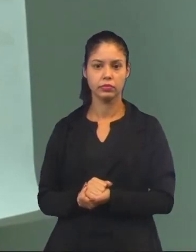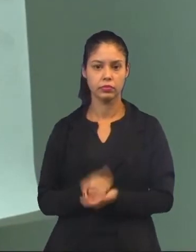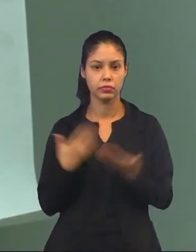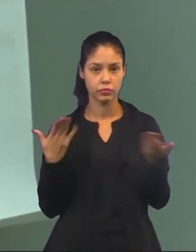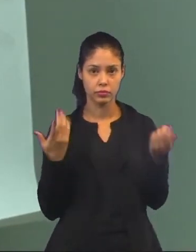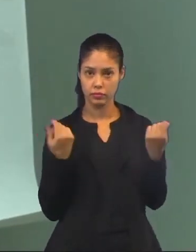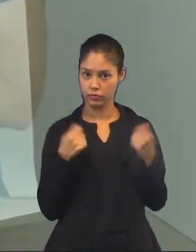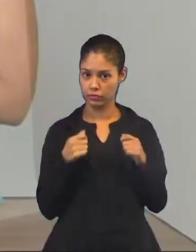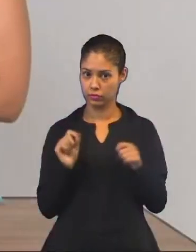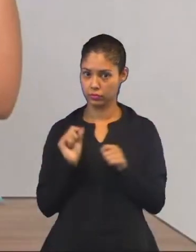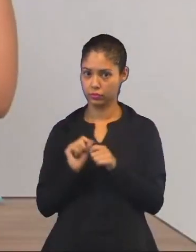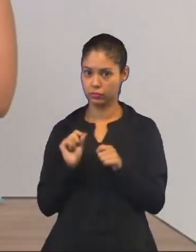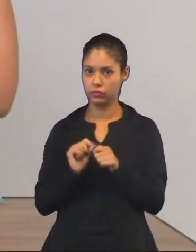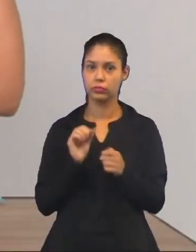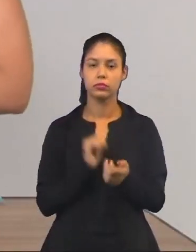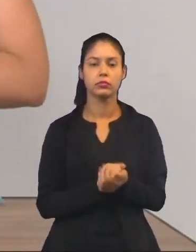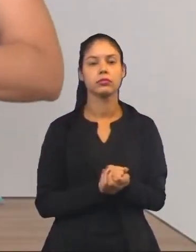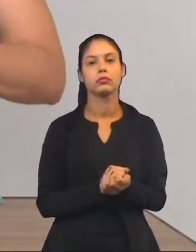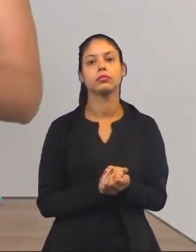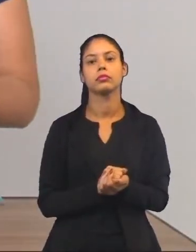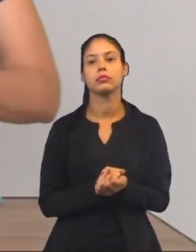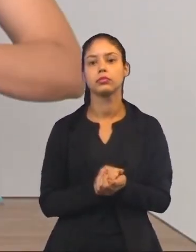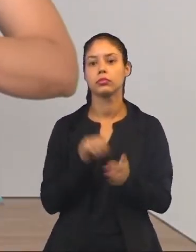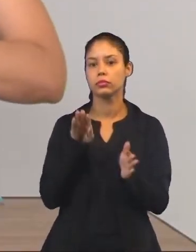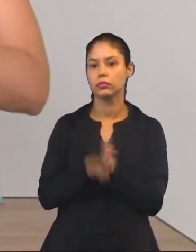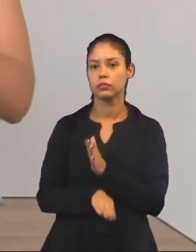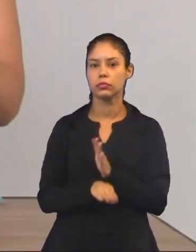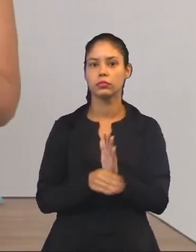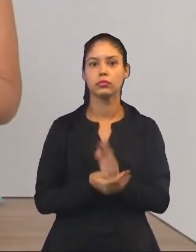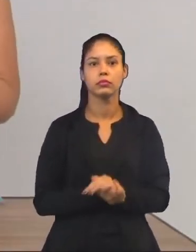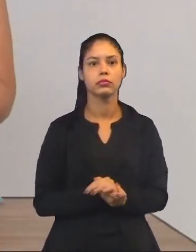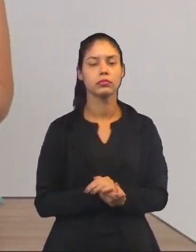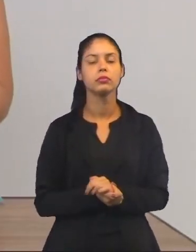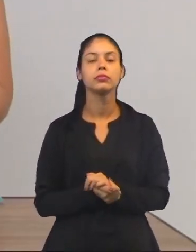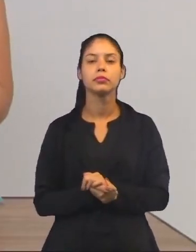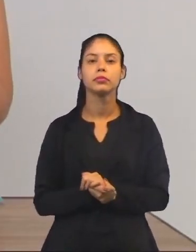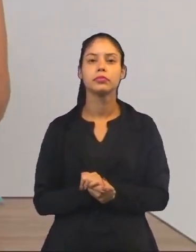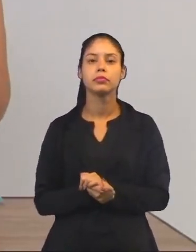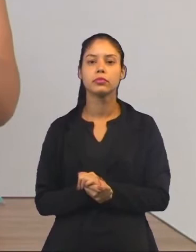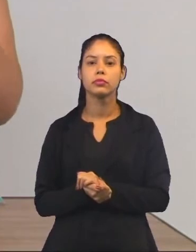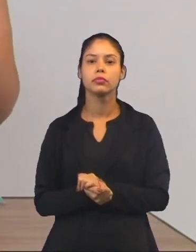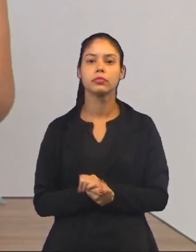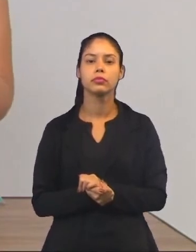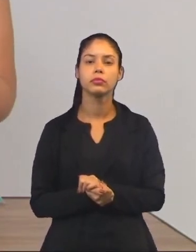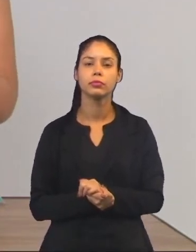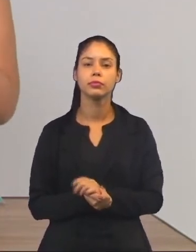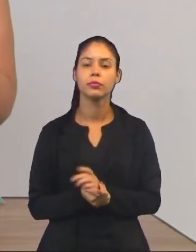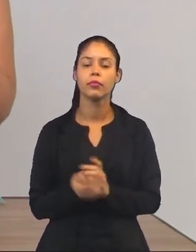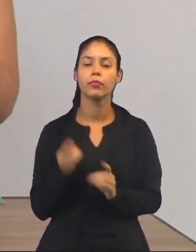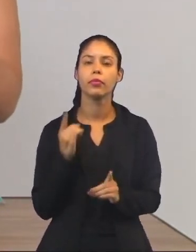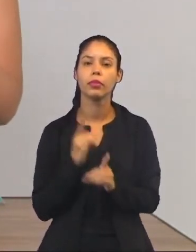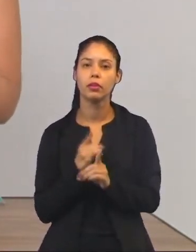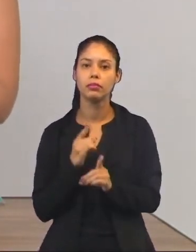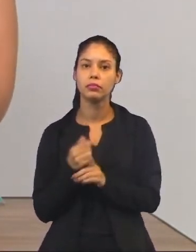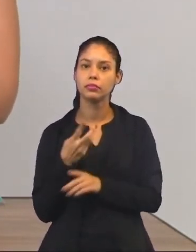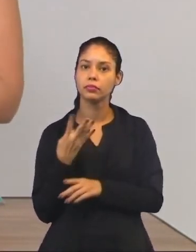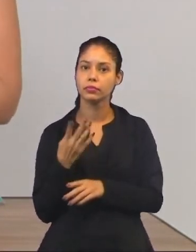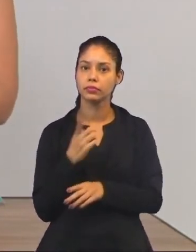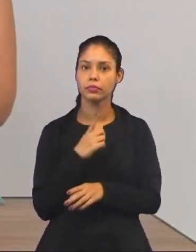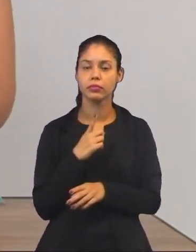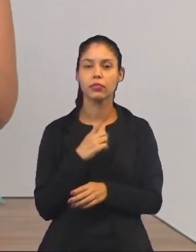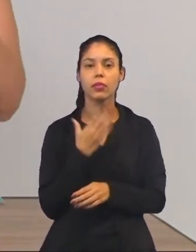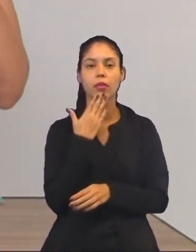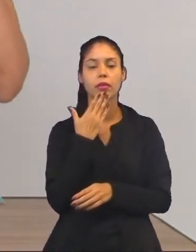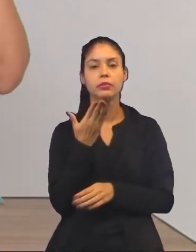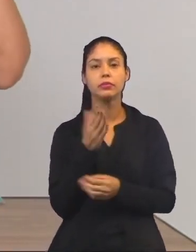Turminha, nós precisamos fazer aqui uma retirada, uma subtração. Então, para encontrarmos a quantidade de figuras que